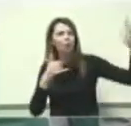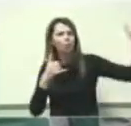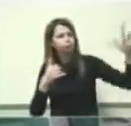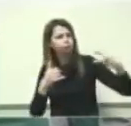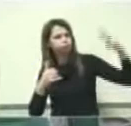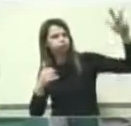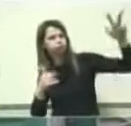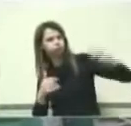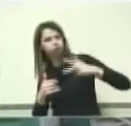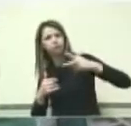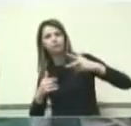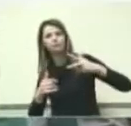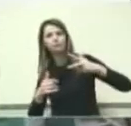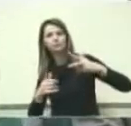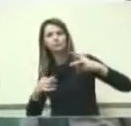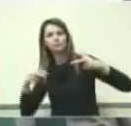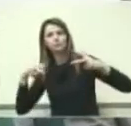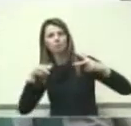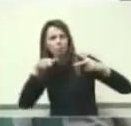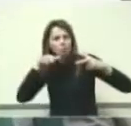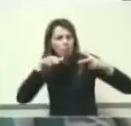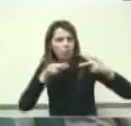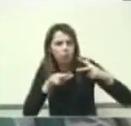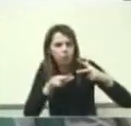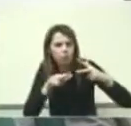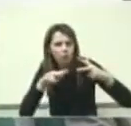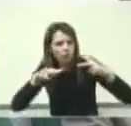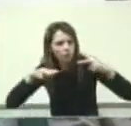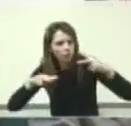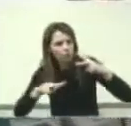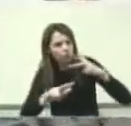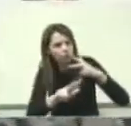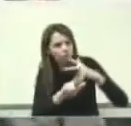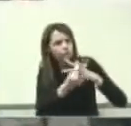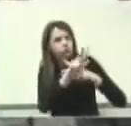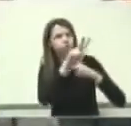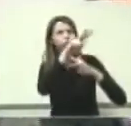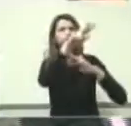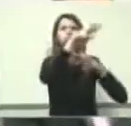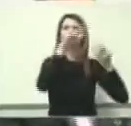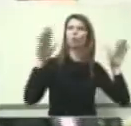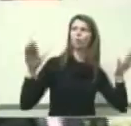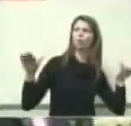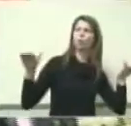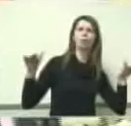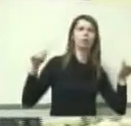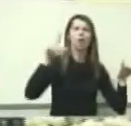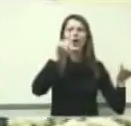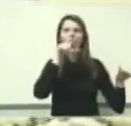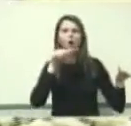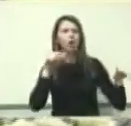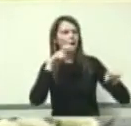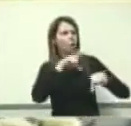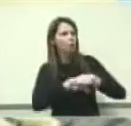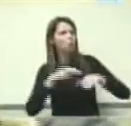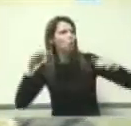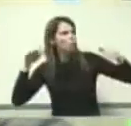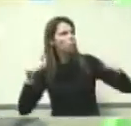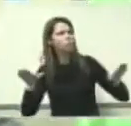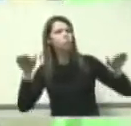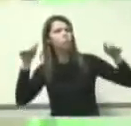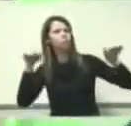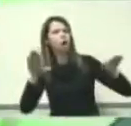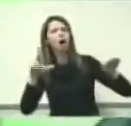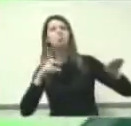aproveita os ventos contrários e se inclina e vai e sobe as alturas e sobe sobe sobe os ventos podem